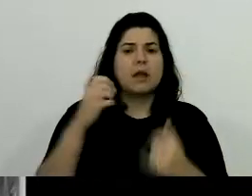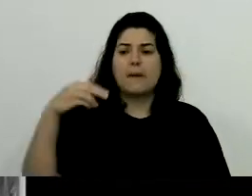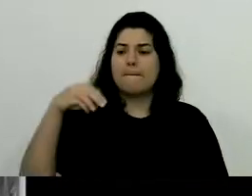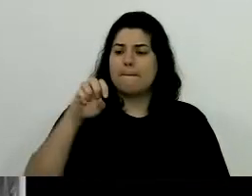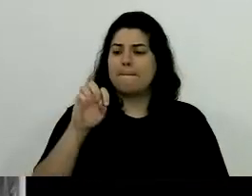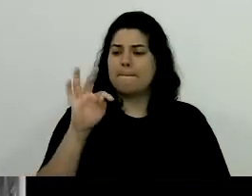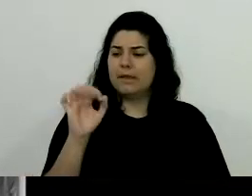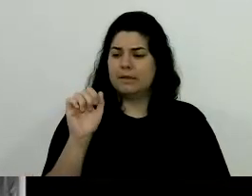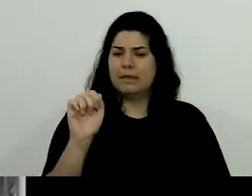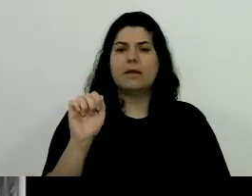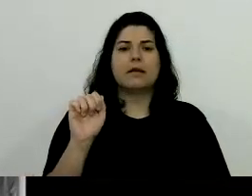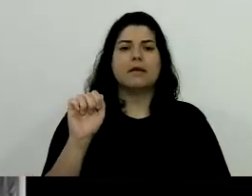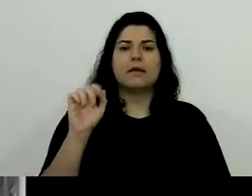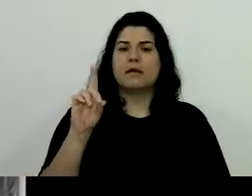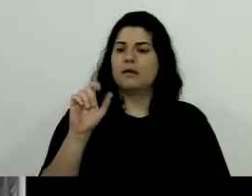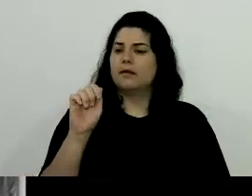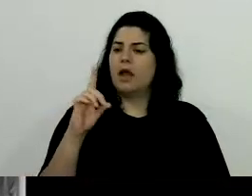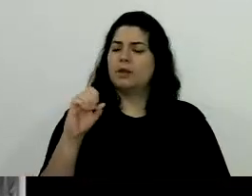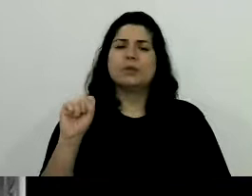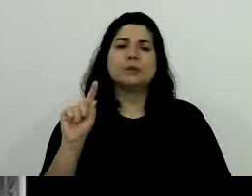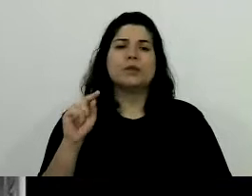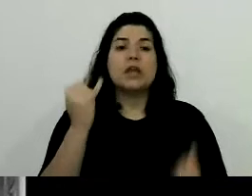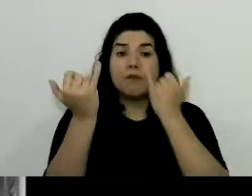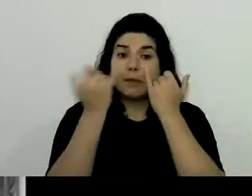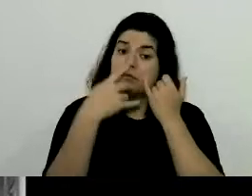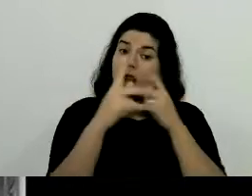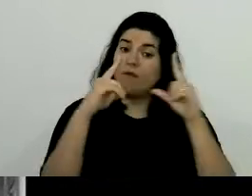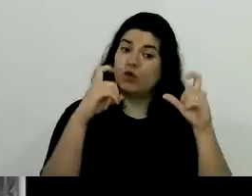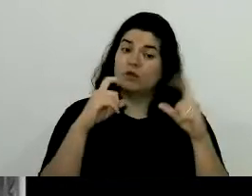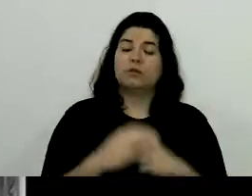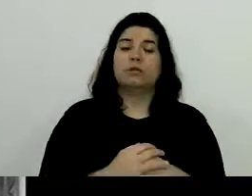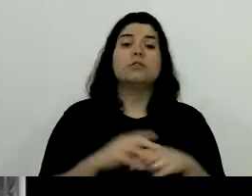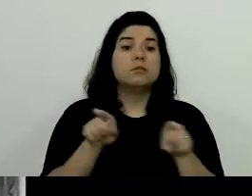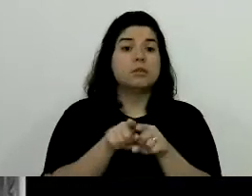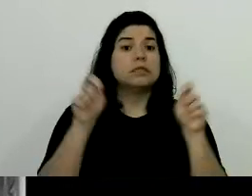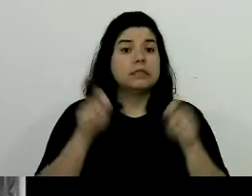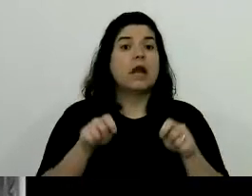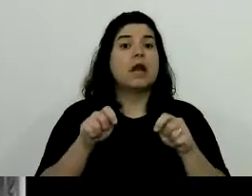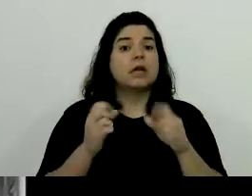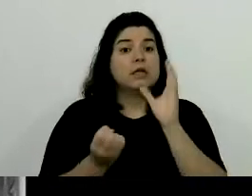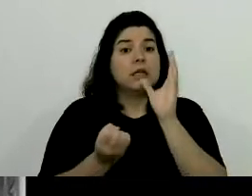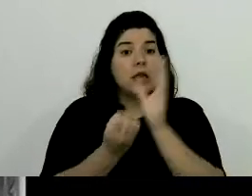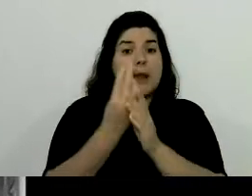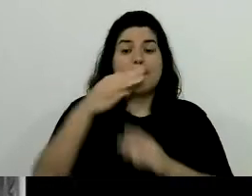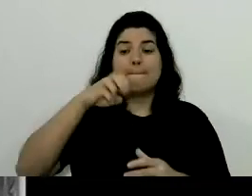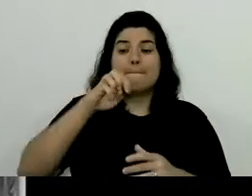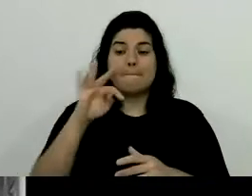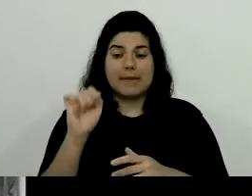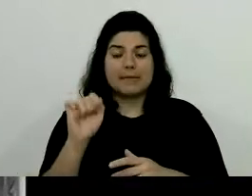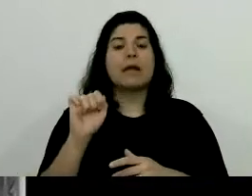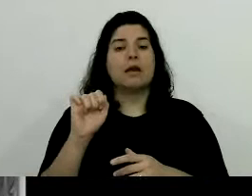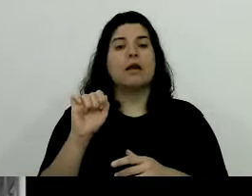os dados das fotografias. E eu também diria que as instituições podem produzir um meta-arquivo, um pequeno meta-arquivo, um